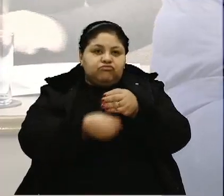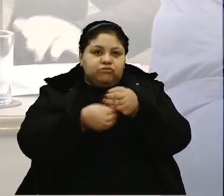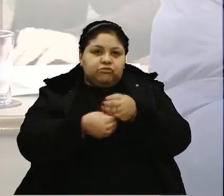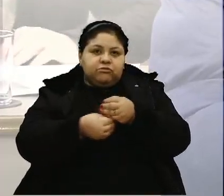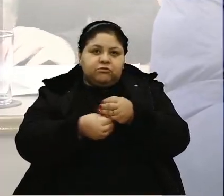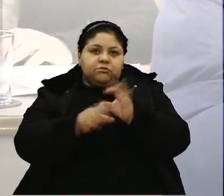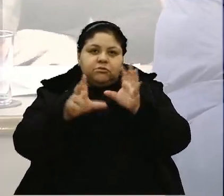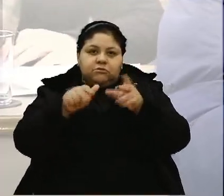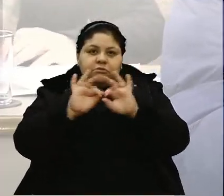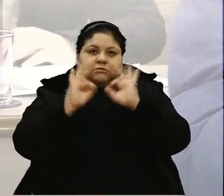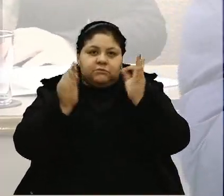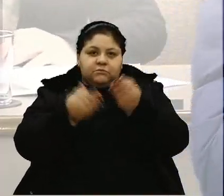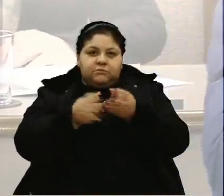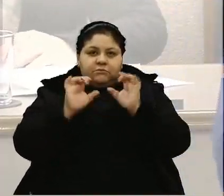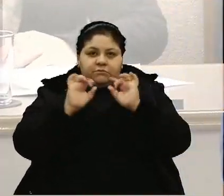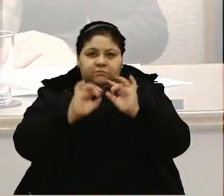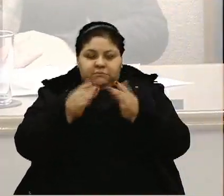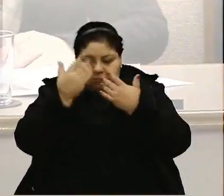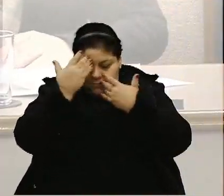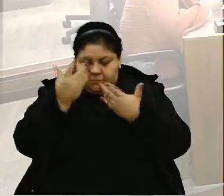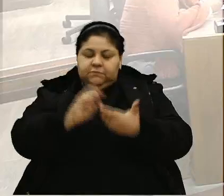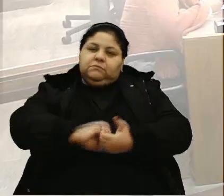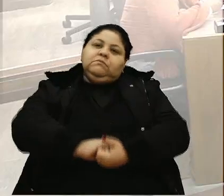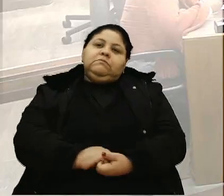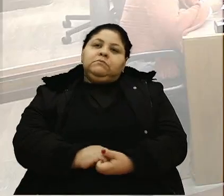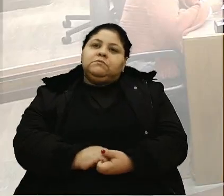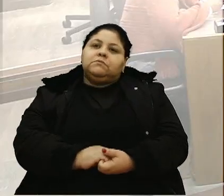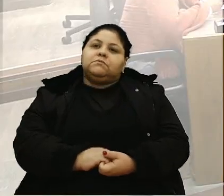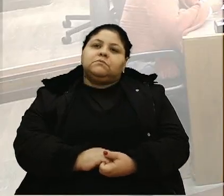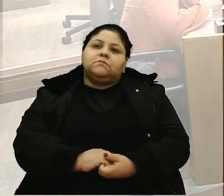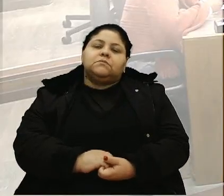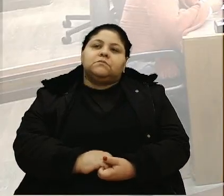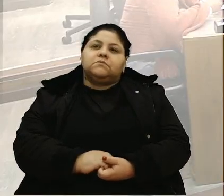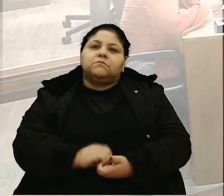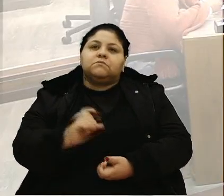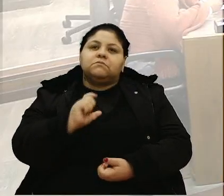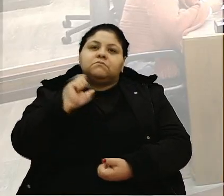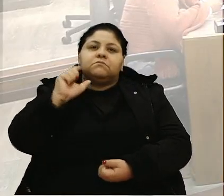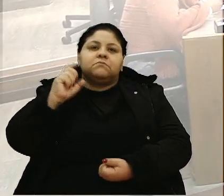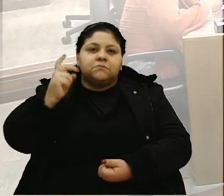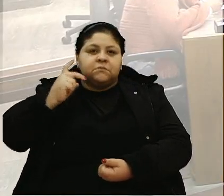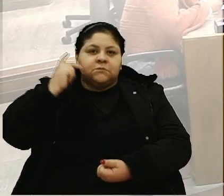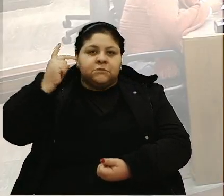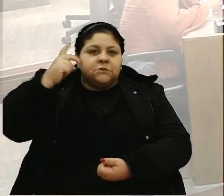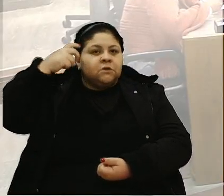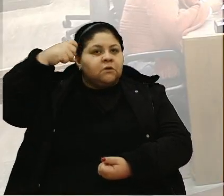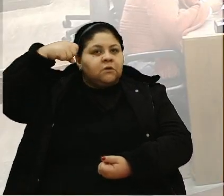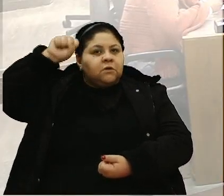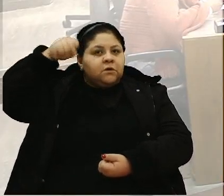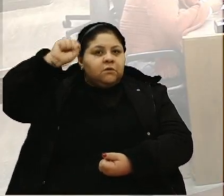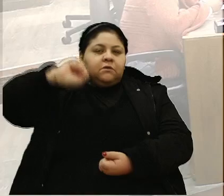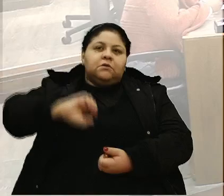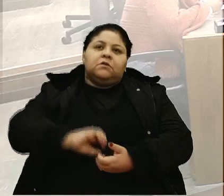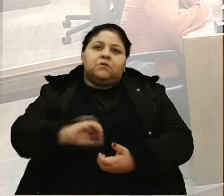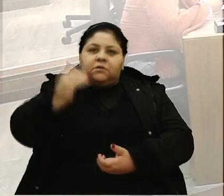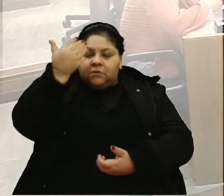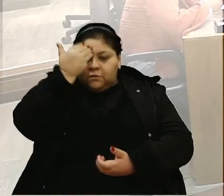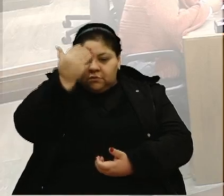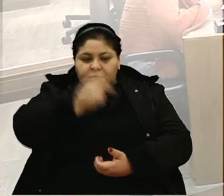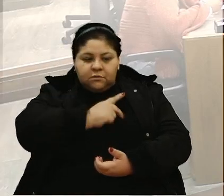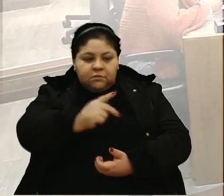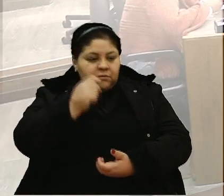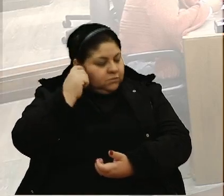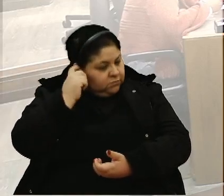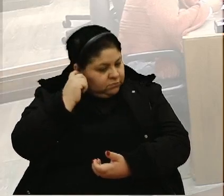e a toda a família. Era isso, meu muito obrigado. Com a palavra, vereador Clóvis Xuxa. Obrigado,